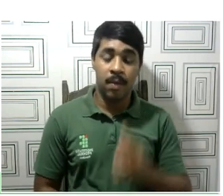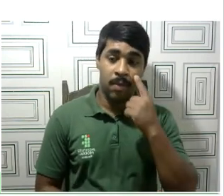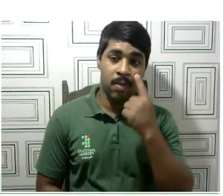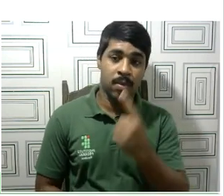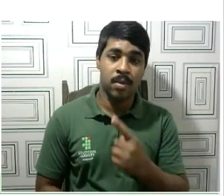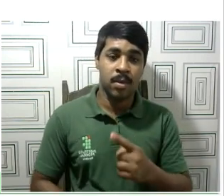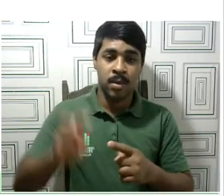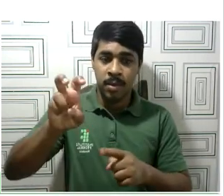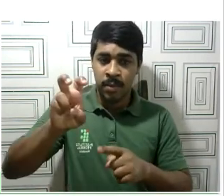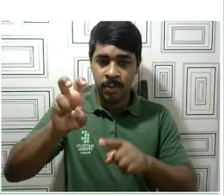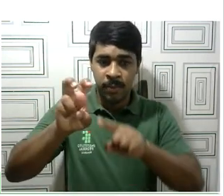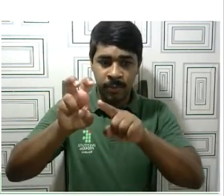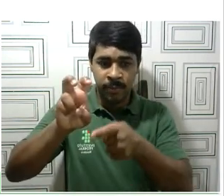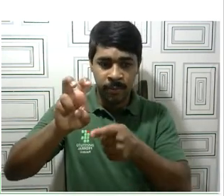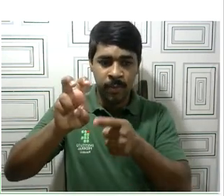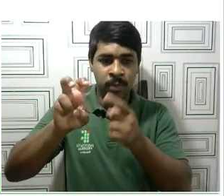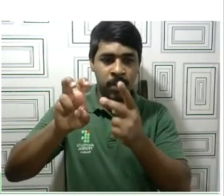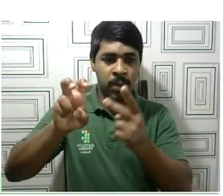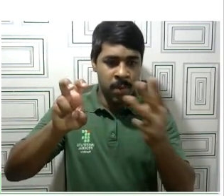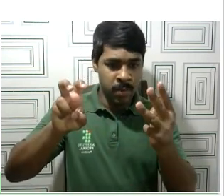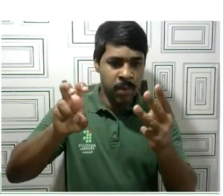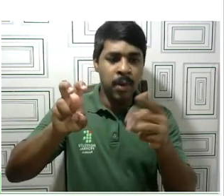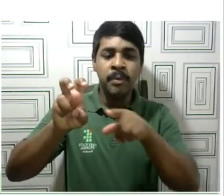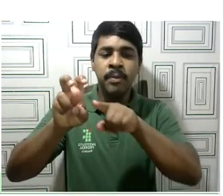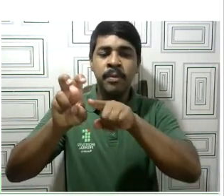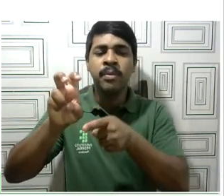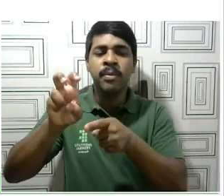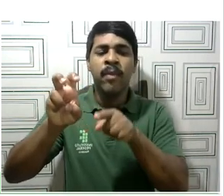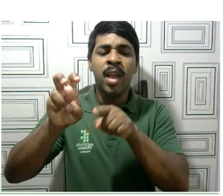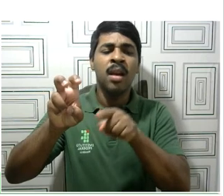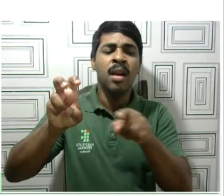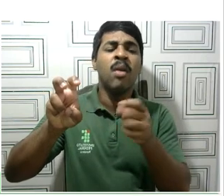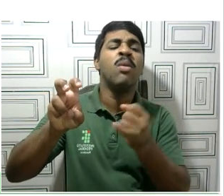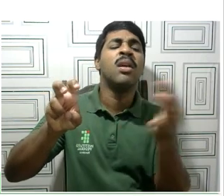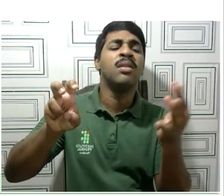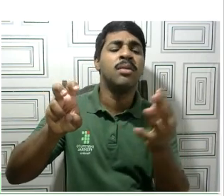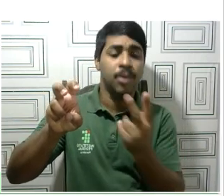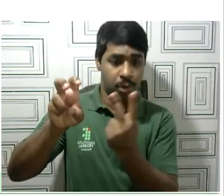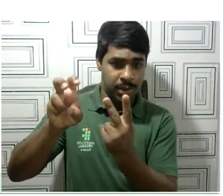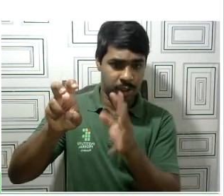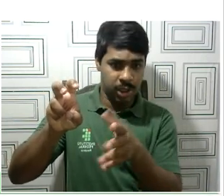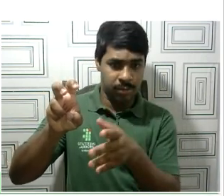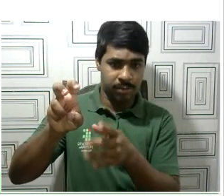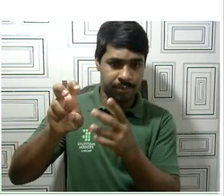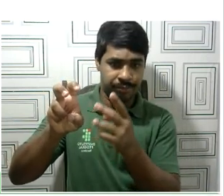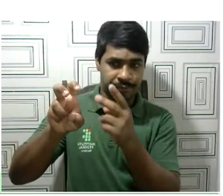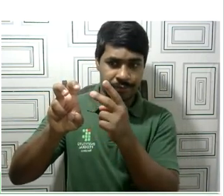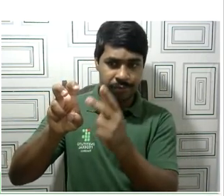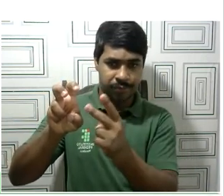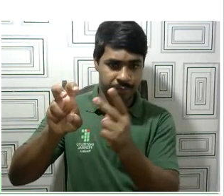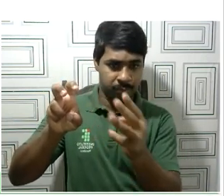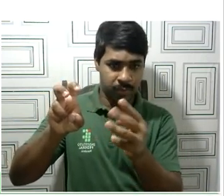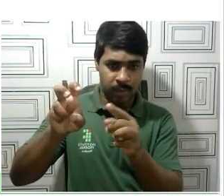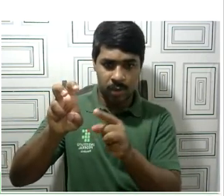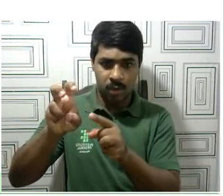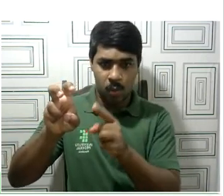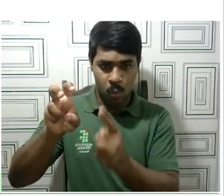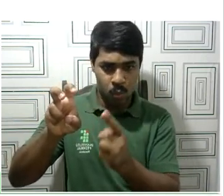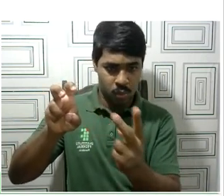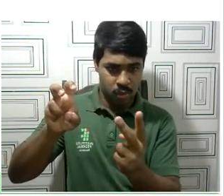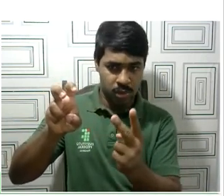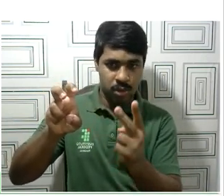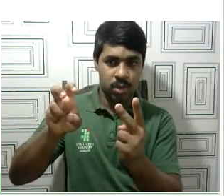tem quantos números depois da vírgula? A gente tem 2, tá? 2. Então a gente tem que descontar daqui, ó. São 8, a gente desconta esses 2